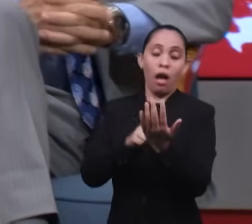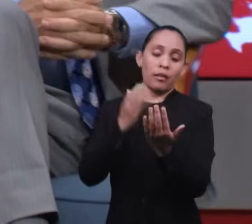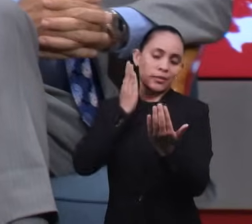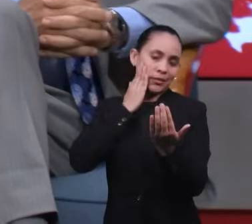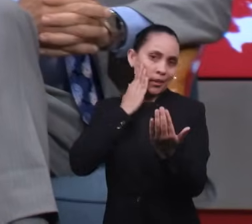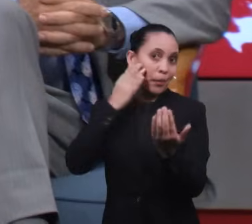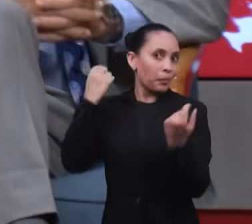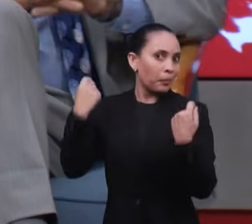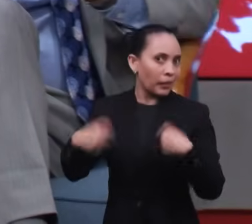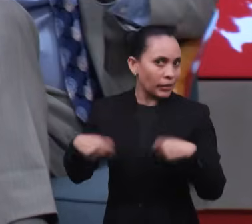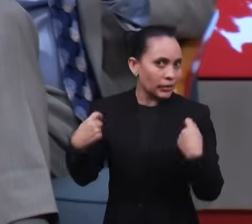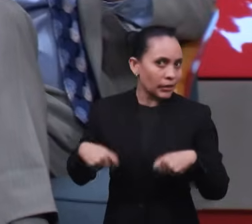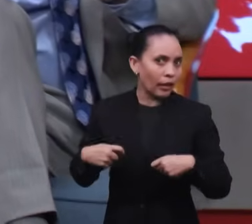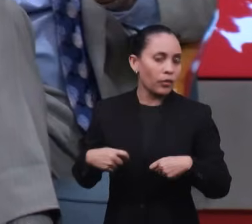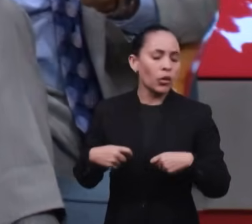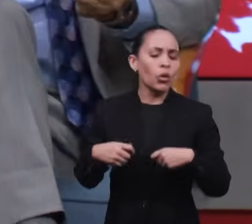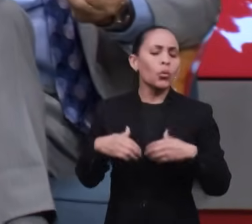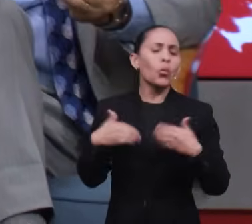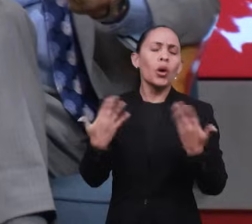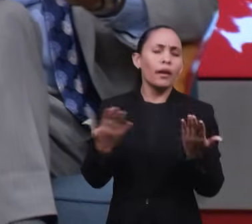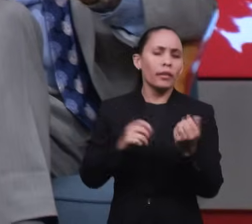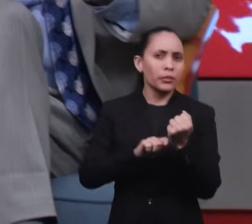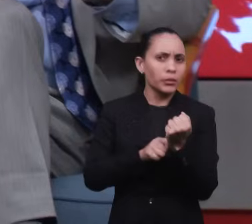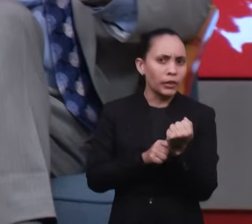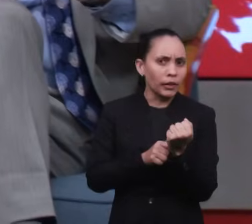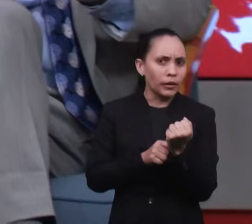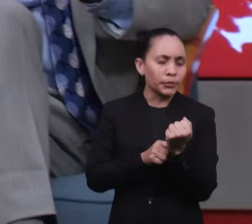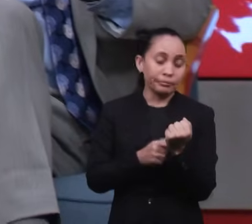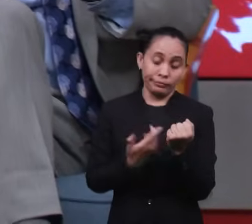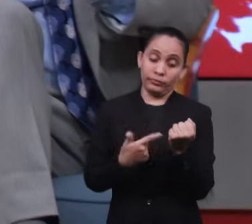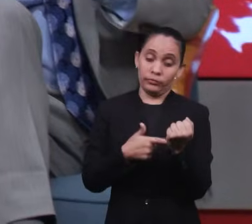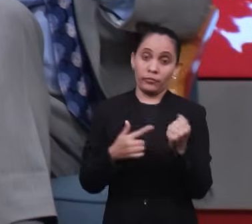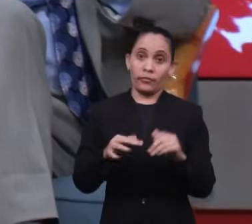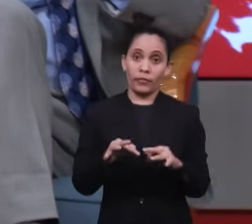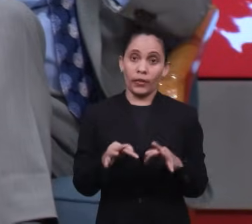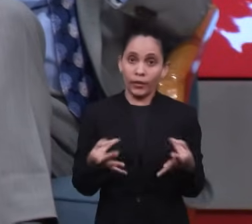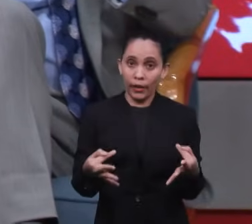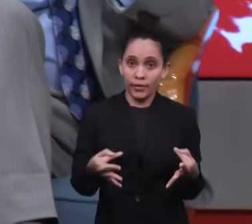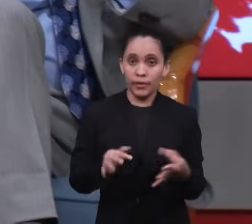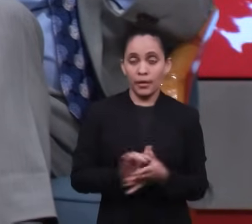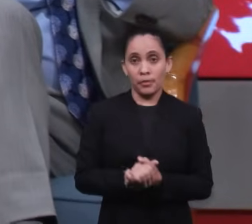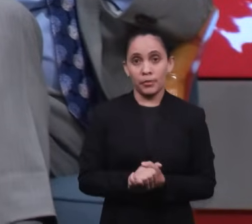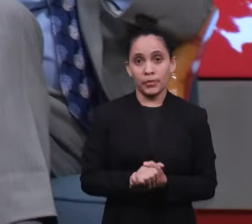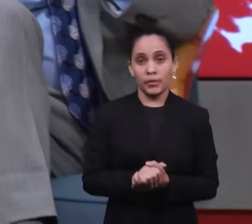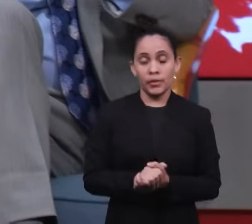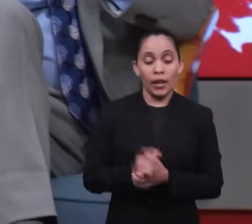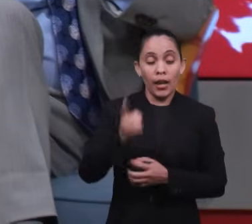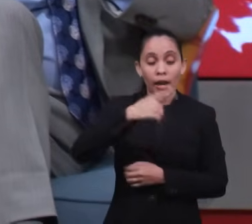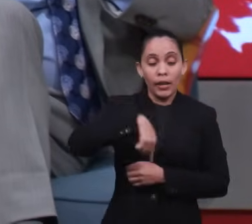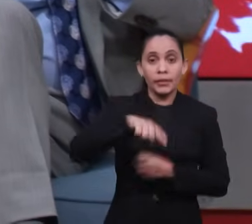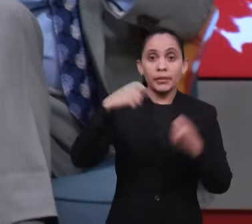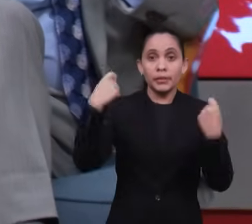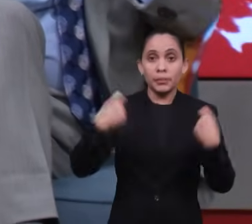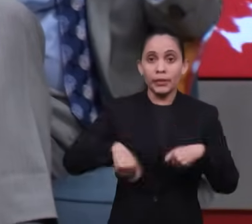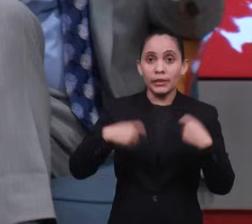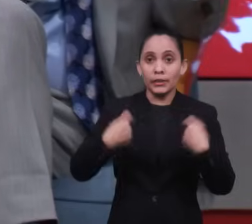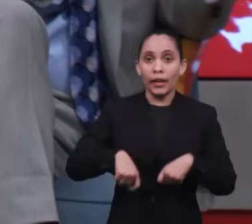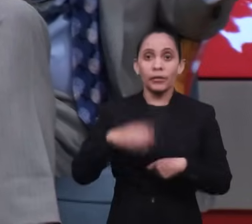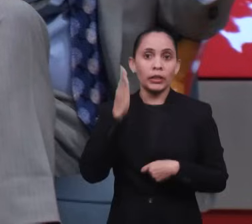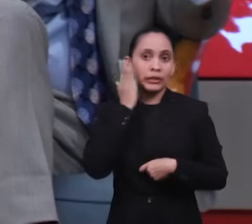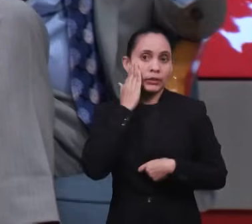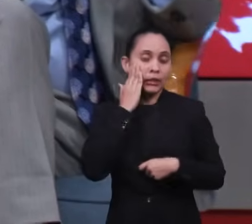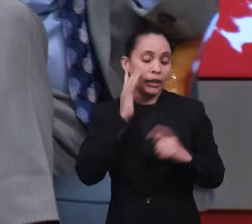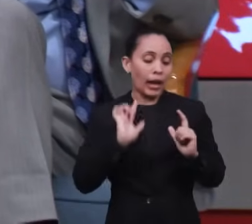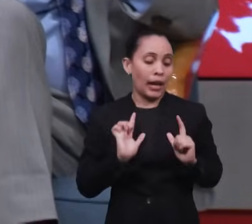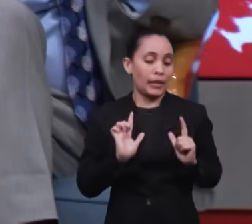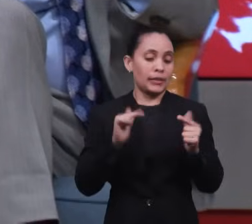conhecer. E qual era o mistério que estava ali? Era muito simples. Eles tinham